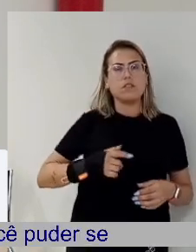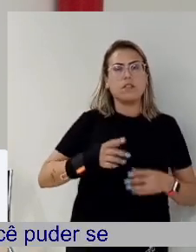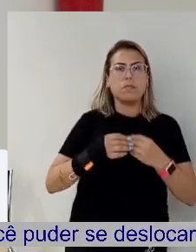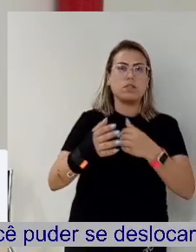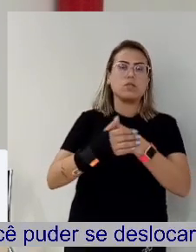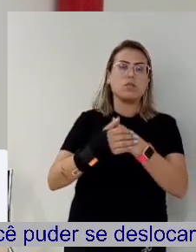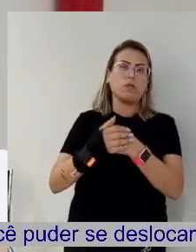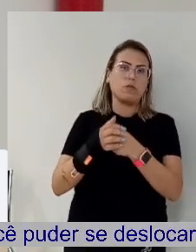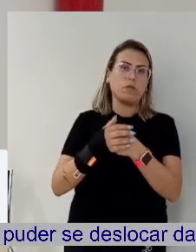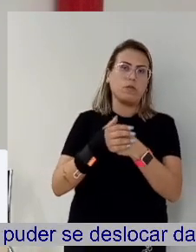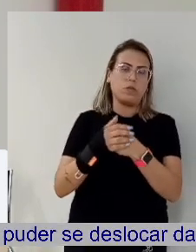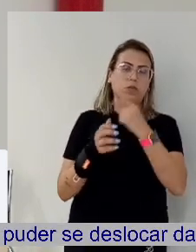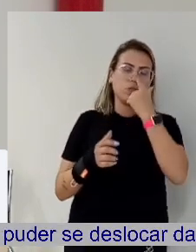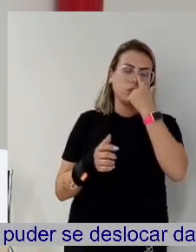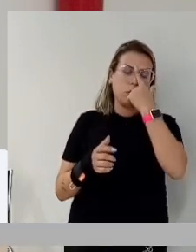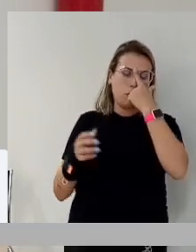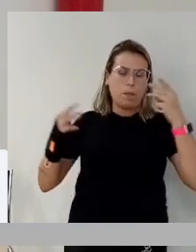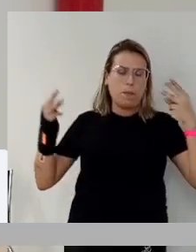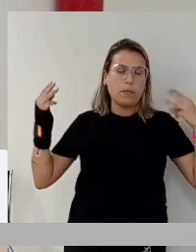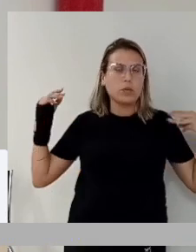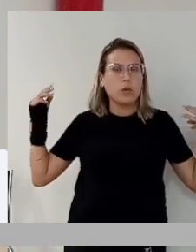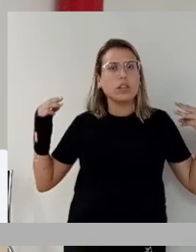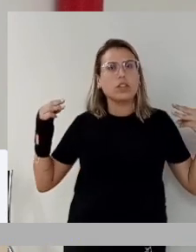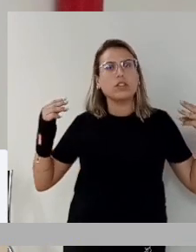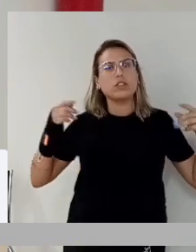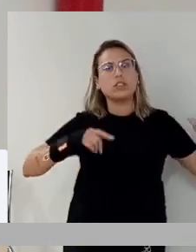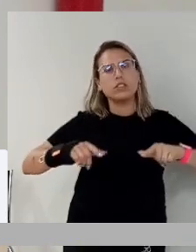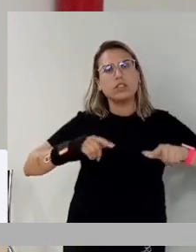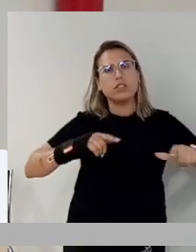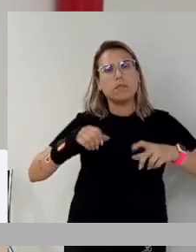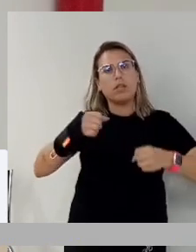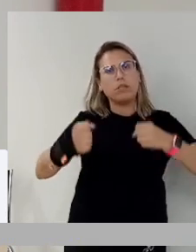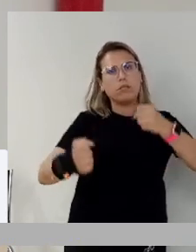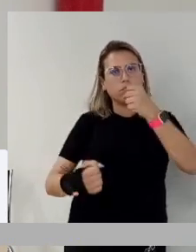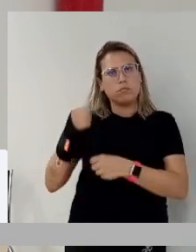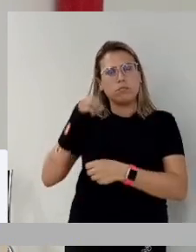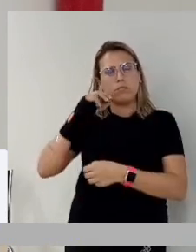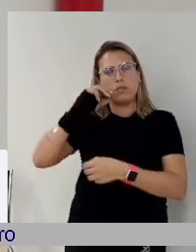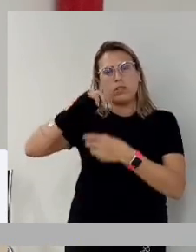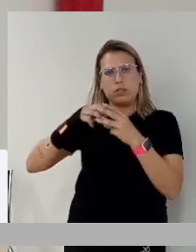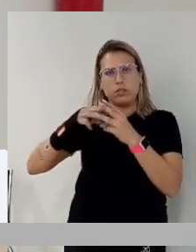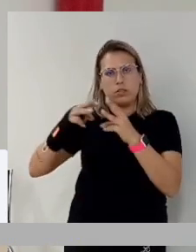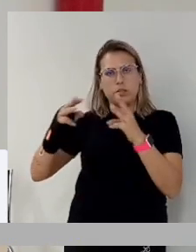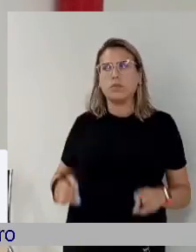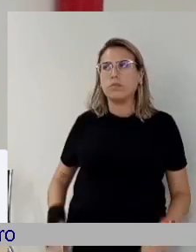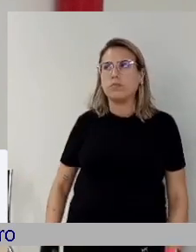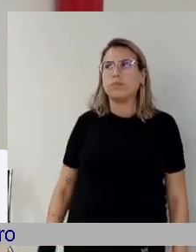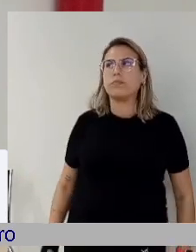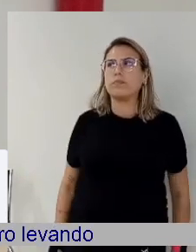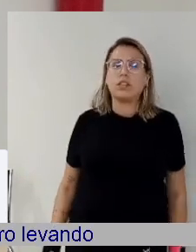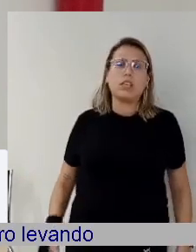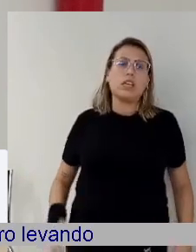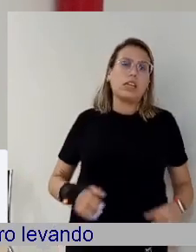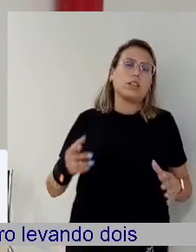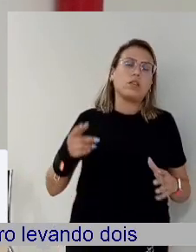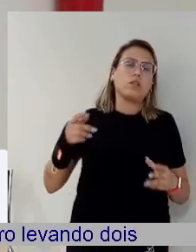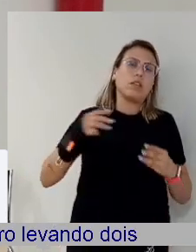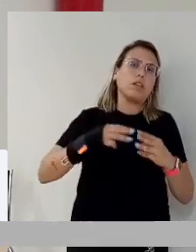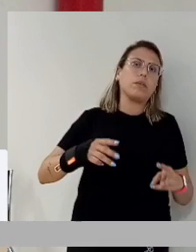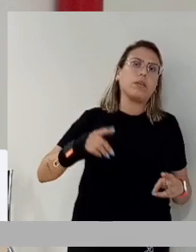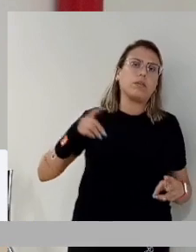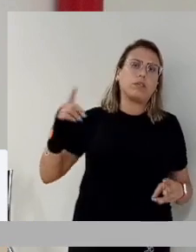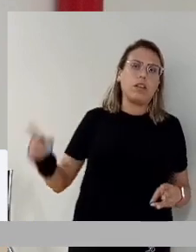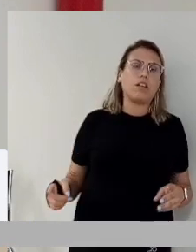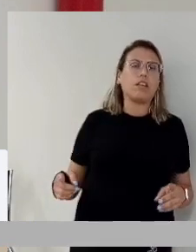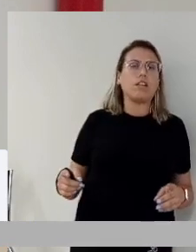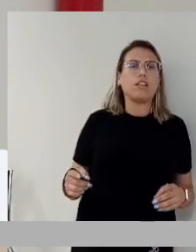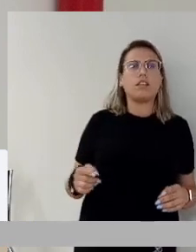motorista que trabalha ali eh diariamente naquele carro fazendo isso aí então o caminhão tá lá eh O que